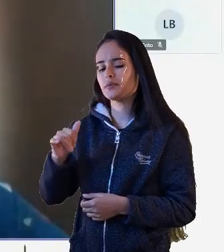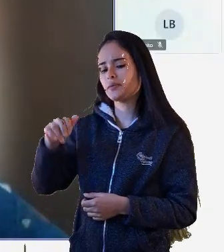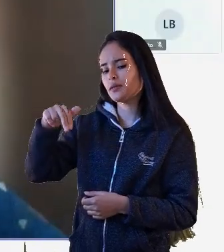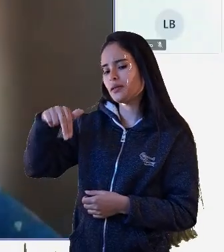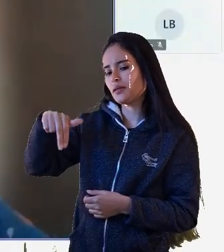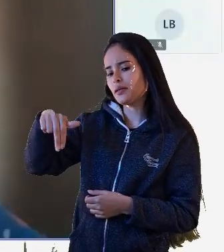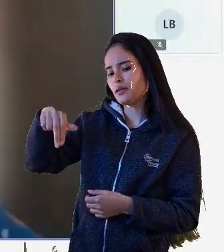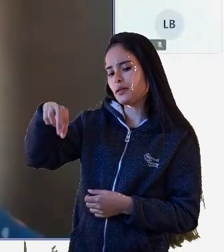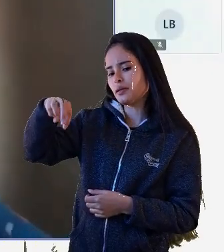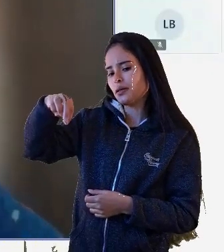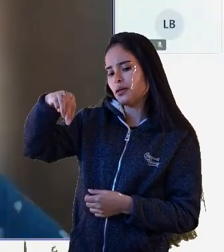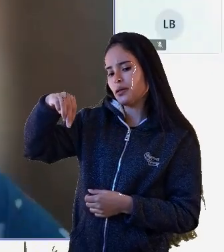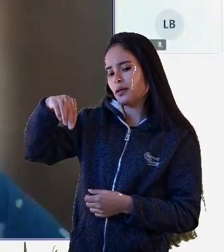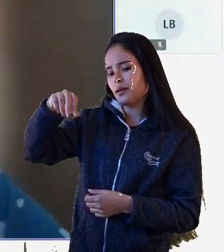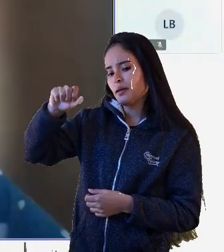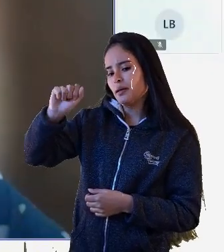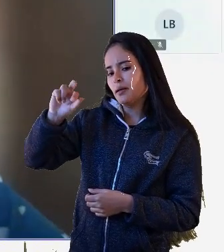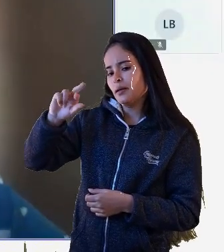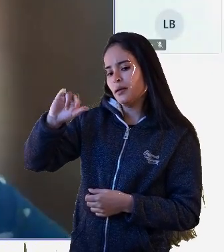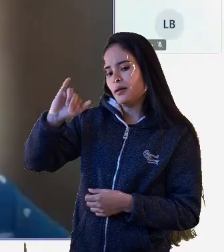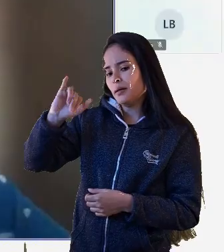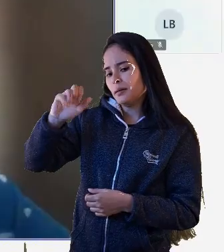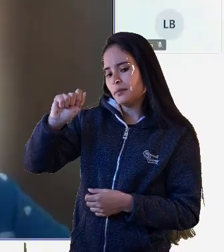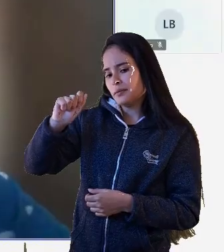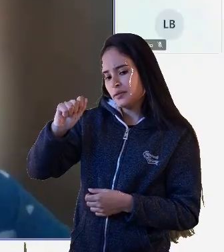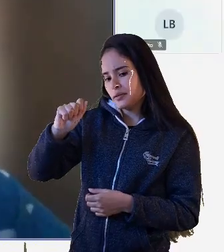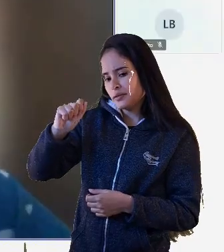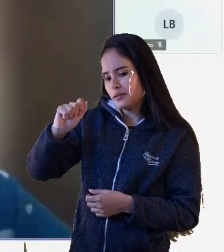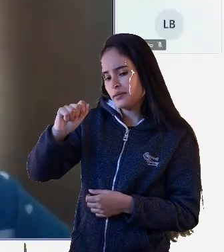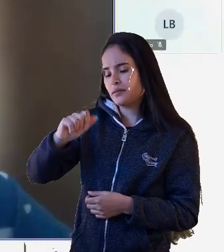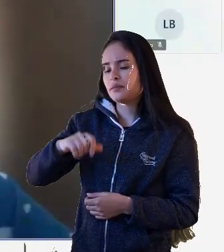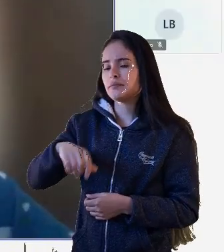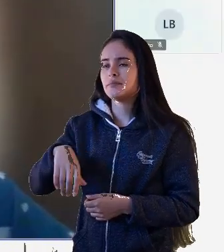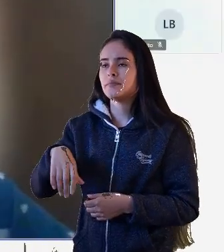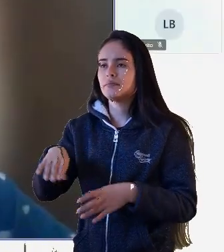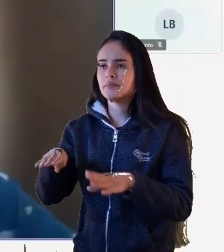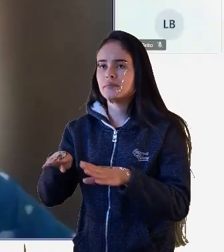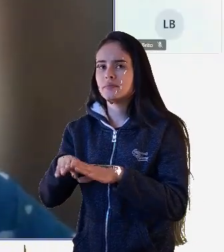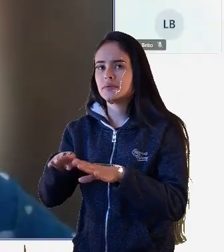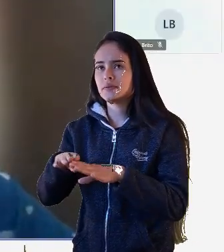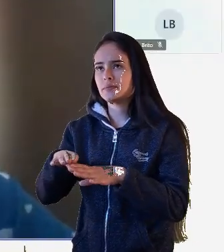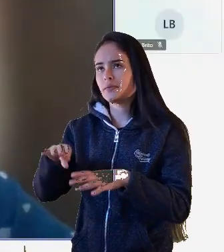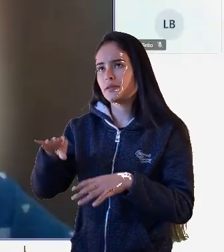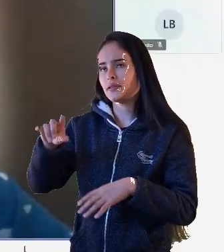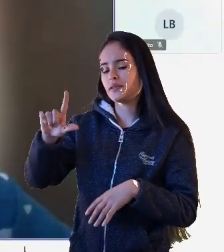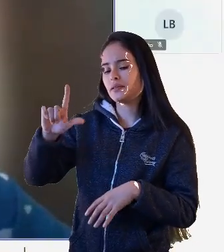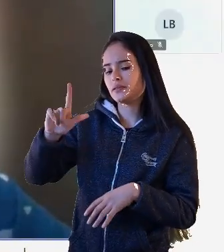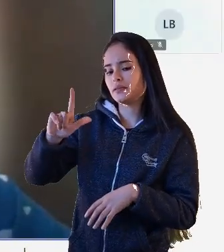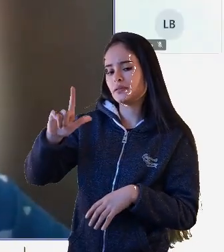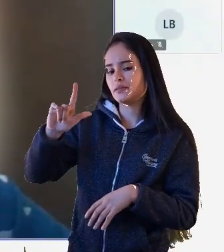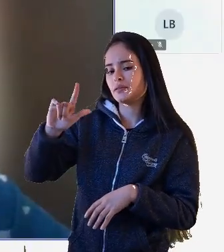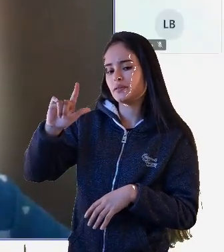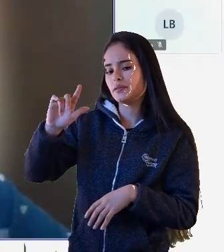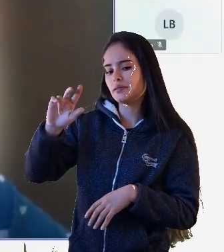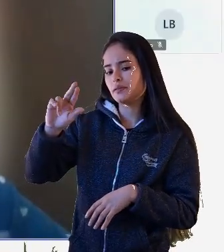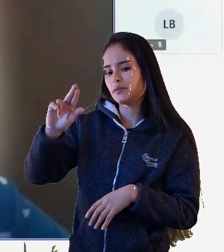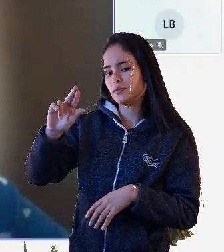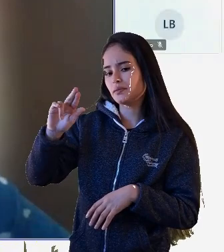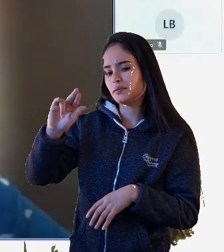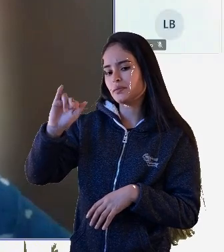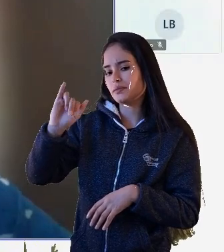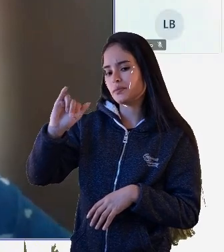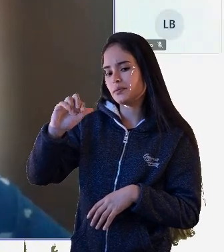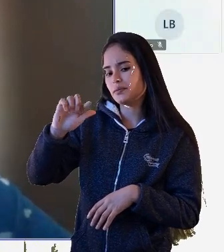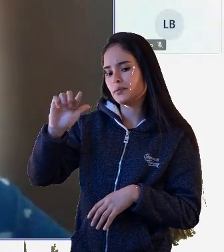pelo filho, ela chega aqui, né, criança, que é Indé e é batizada como Luísa. Ela nunca aceita esse nome,